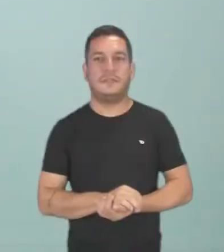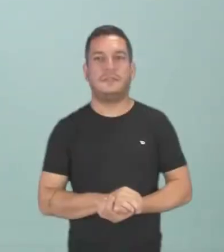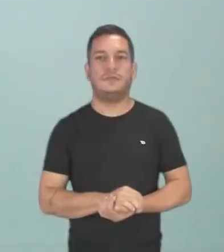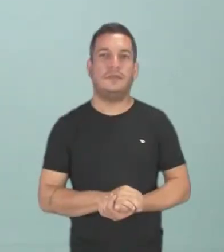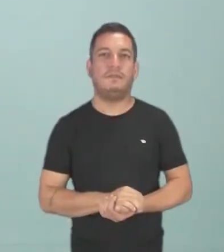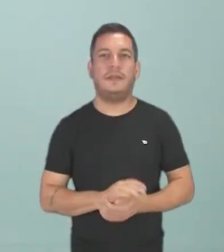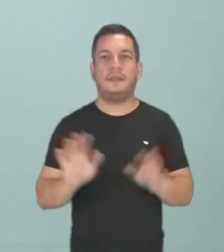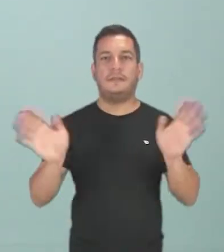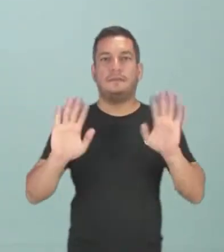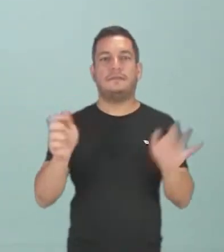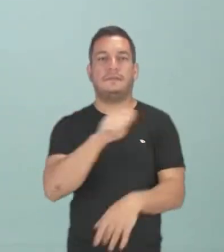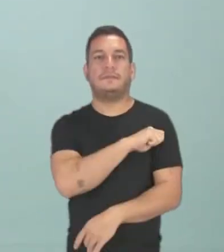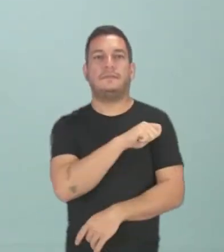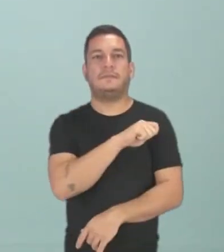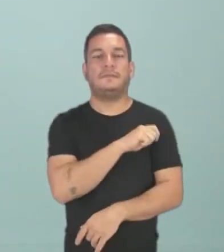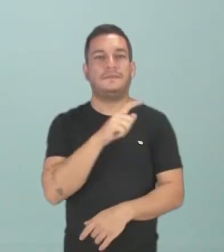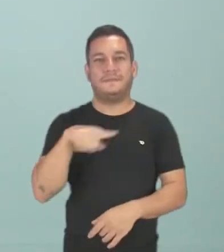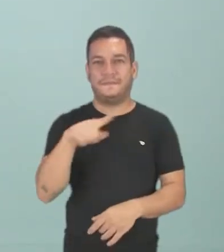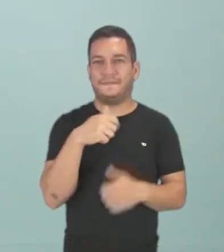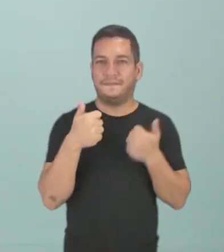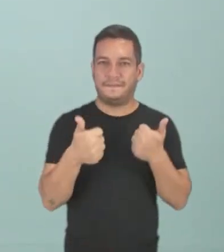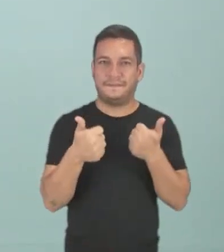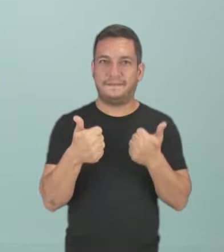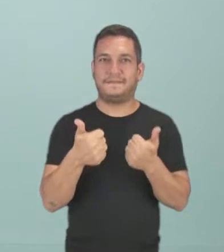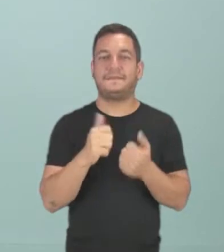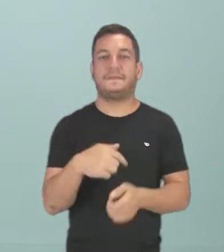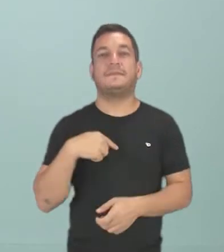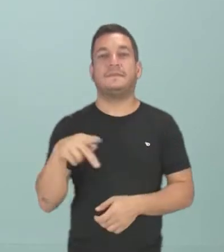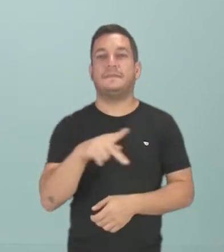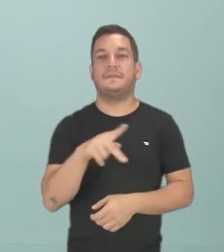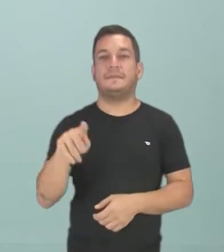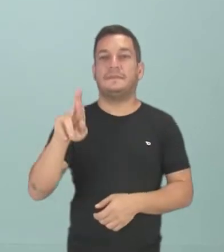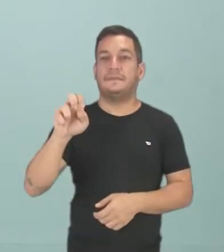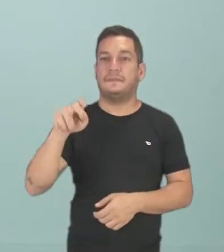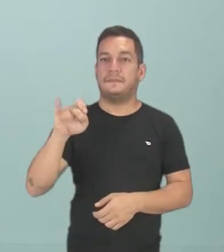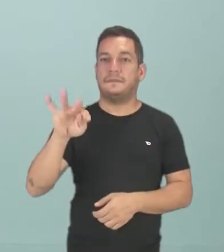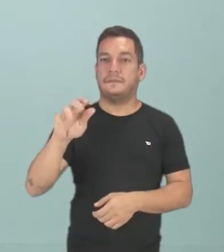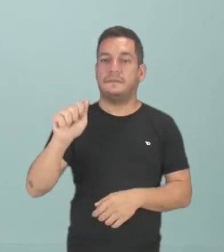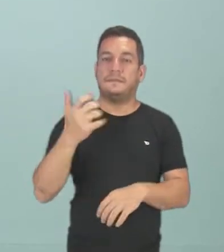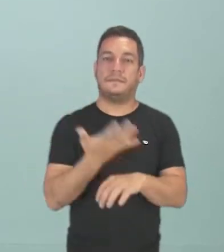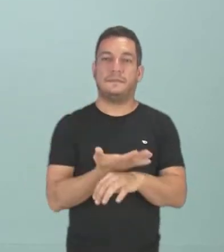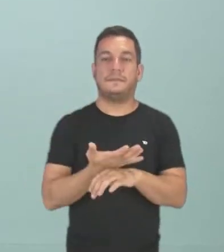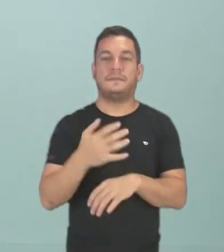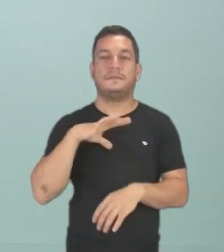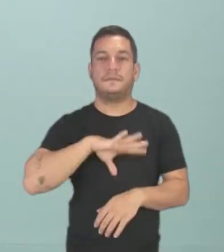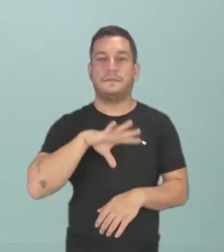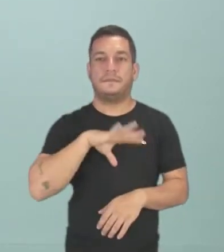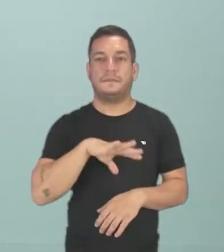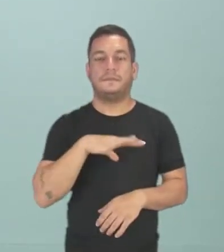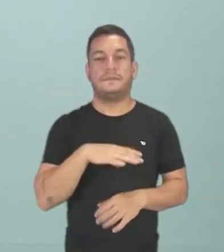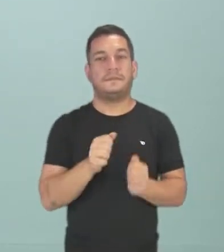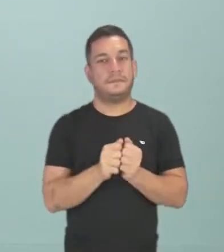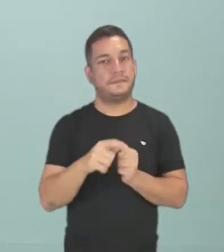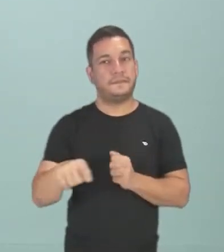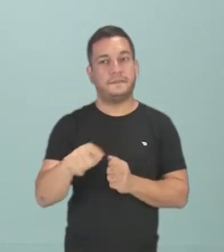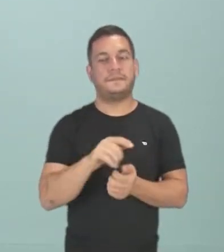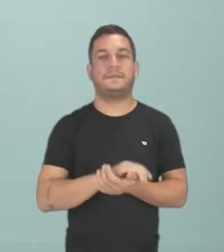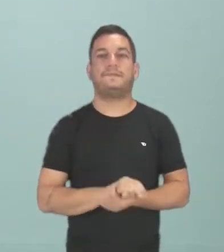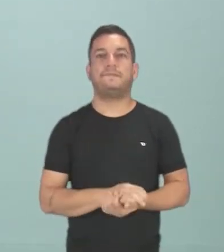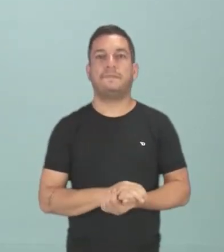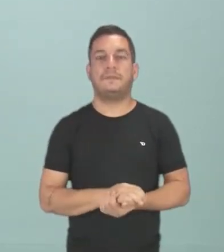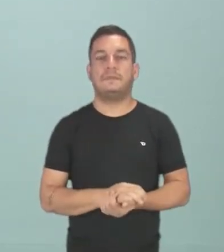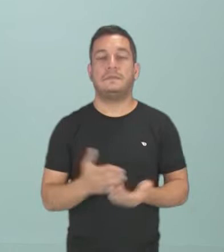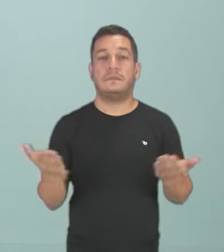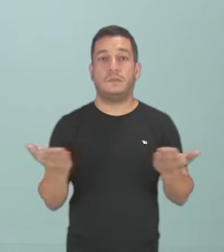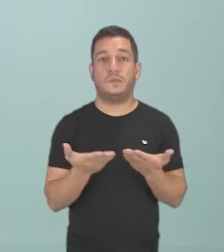Olá, alunos! Como vocês estão? Tudo bem? Eu sou a professora Renata, de Língua Portuguesa, mais uma vez com vocês.